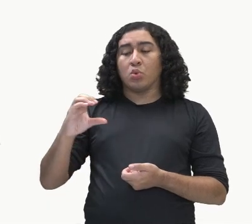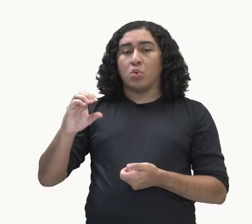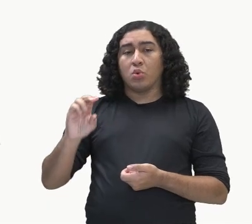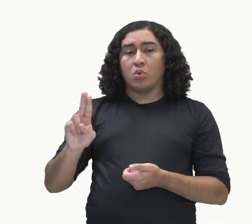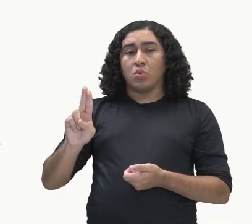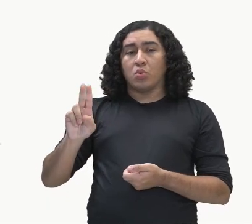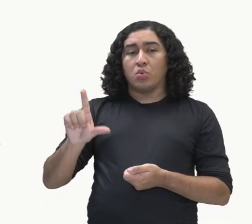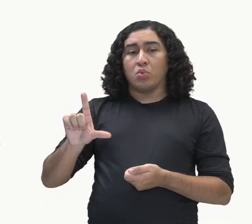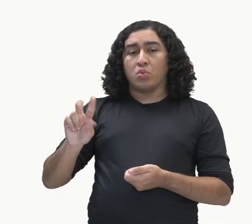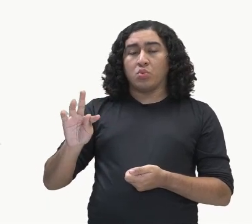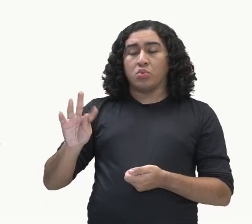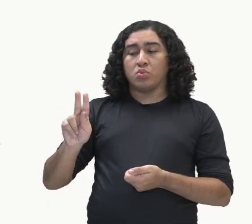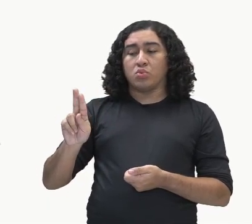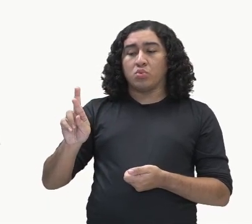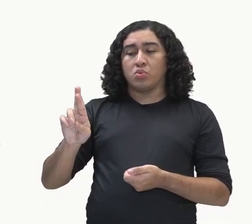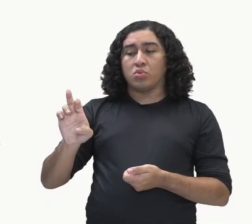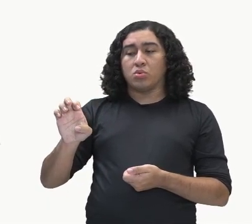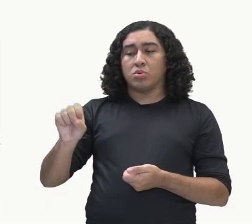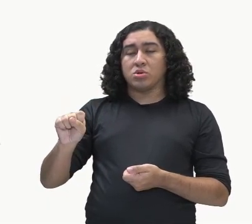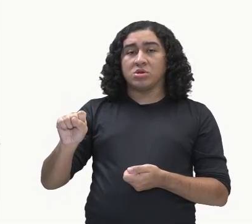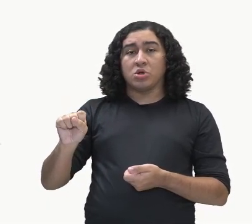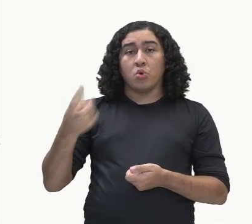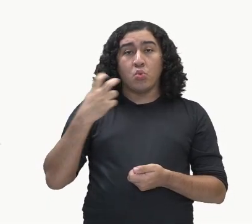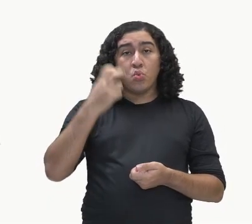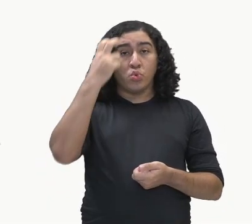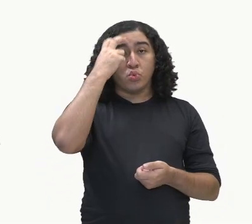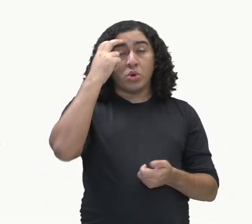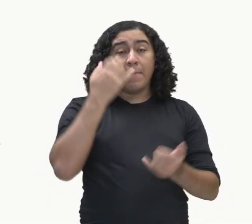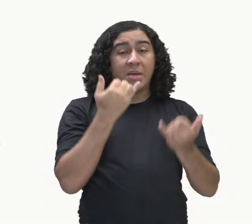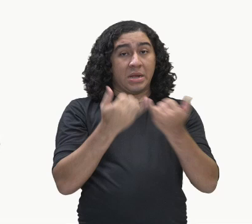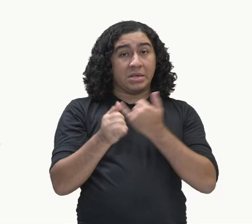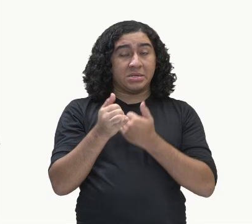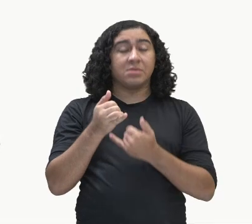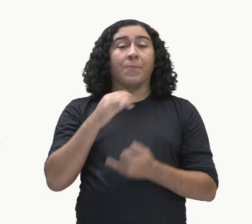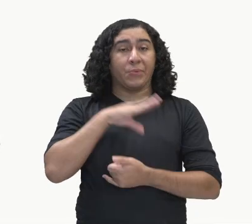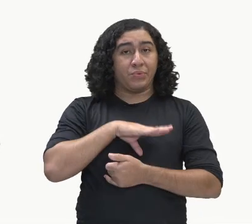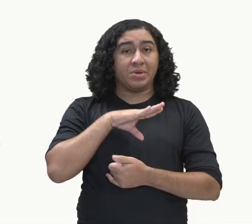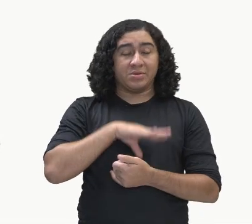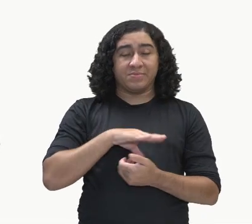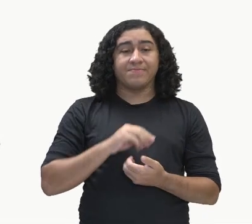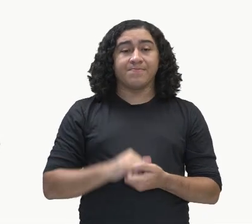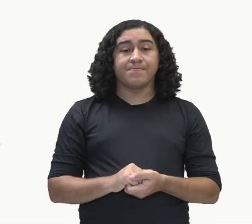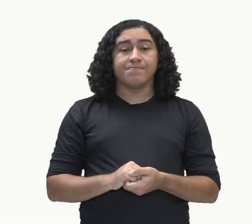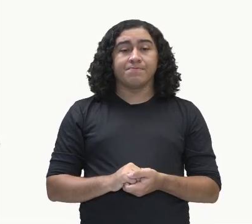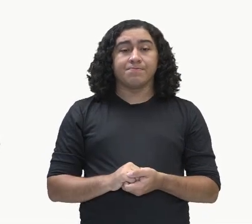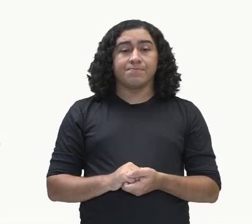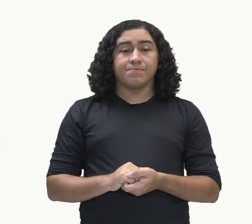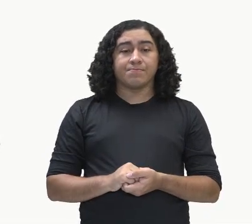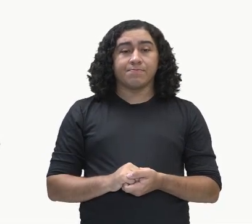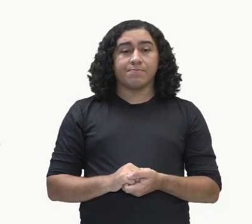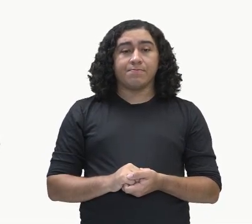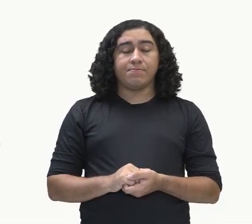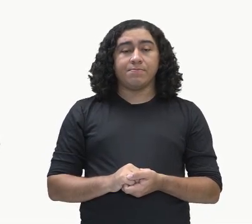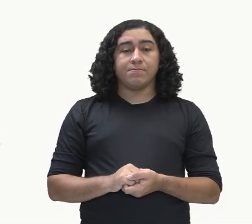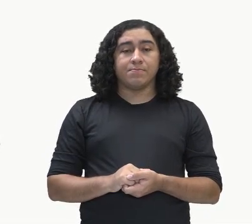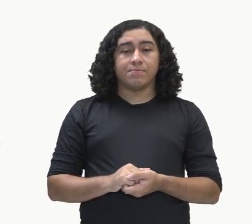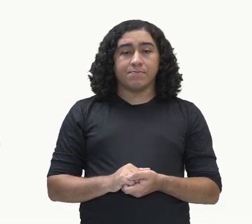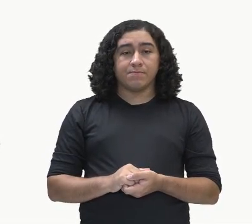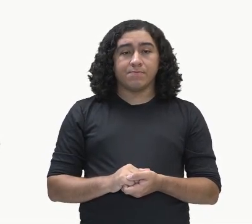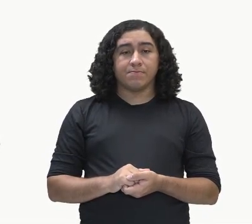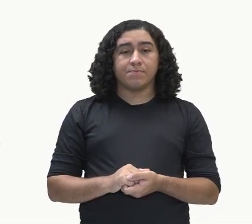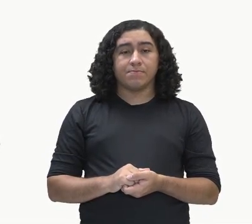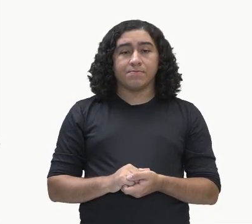certo? Cultura, que é bem parecido, só trocar o E pelo A. Ok? Can